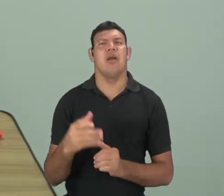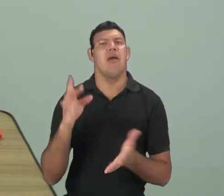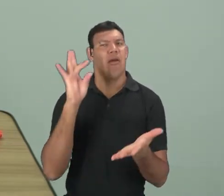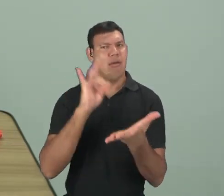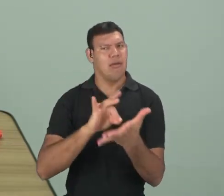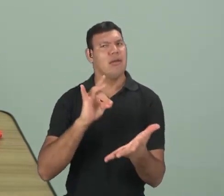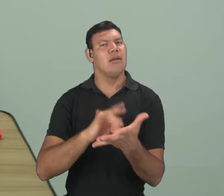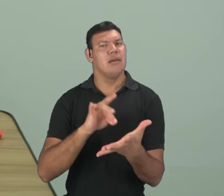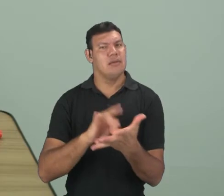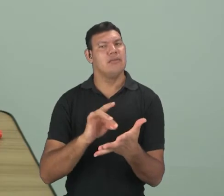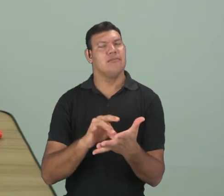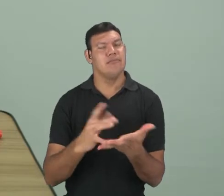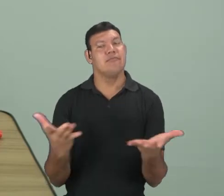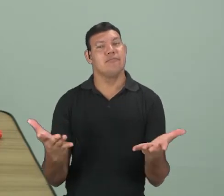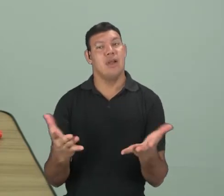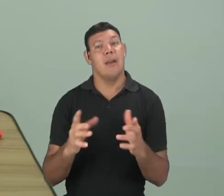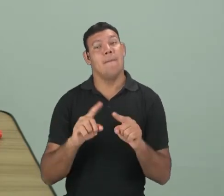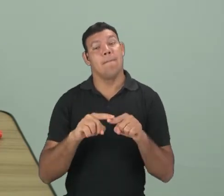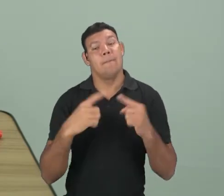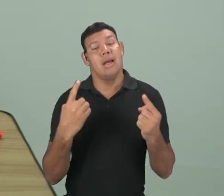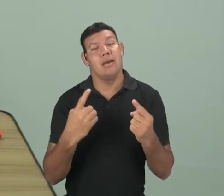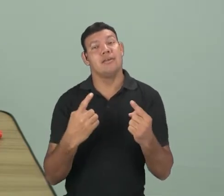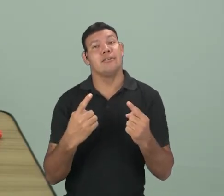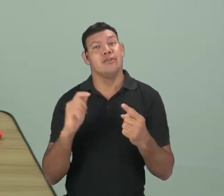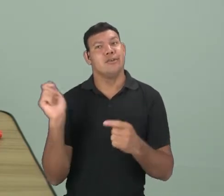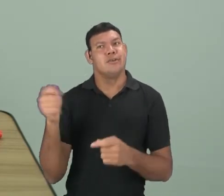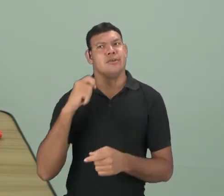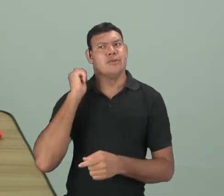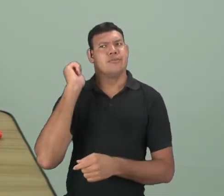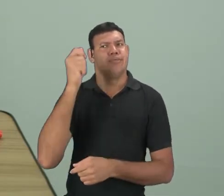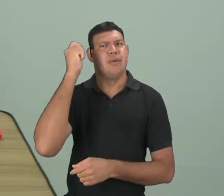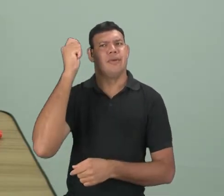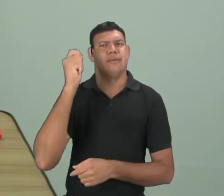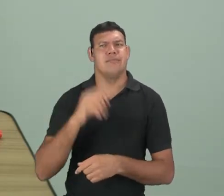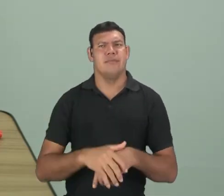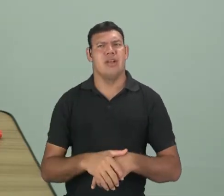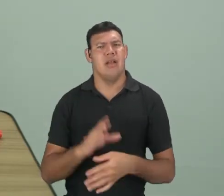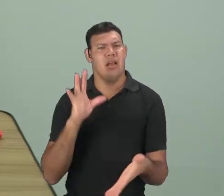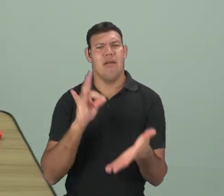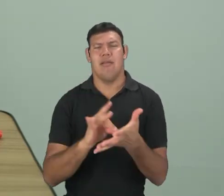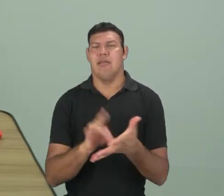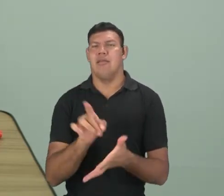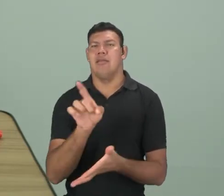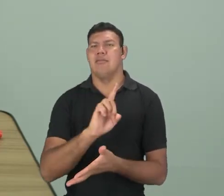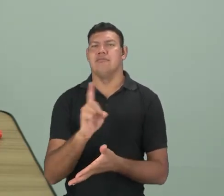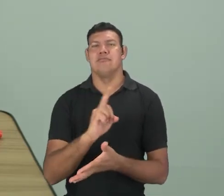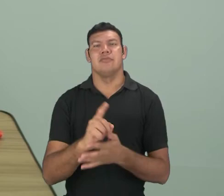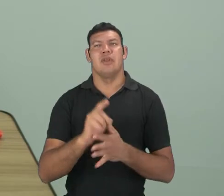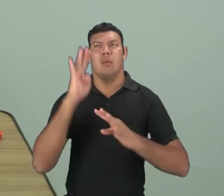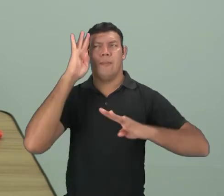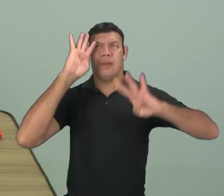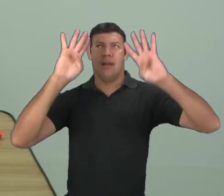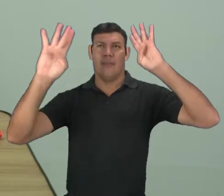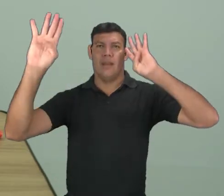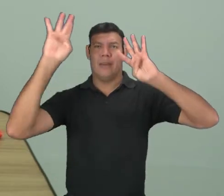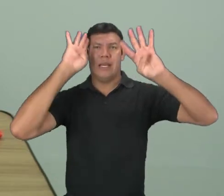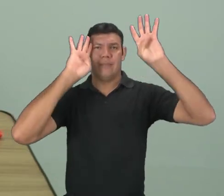real. Mas a gente sabe que é algo mágico, sobrenatural, né? Que não é algo real, é fictício.